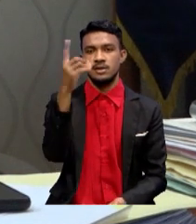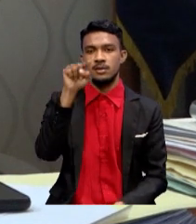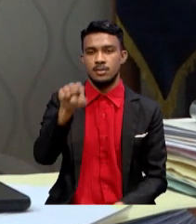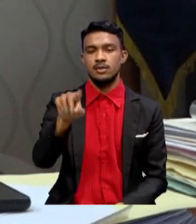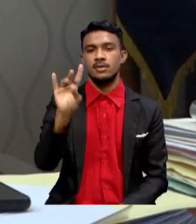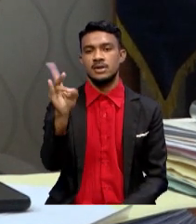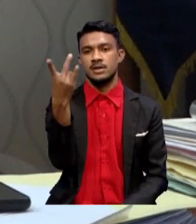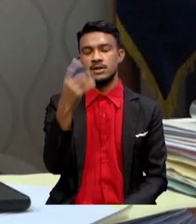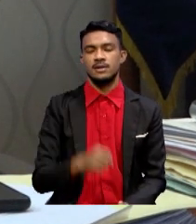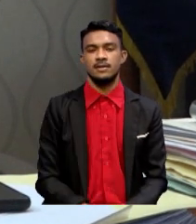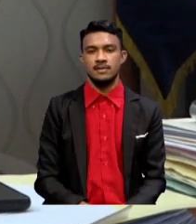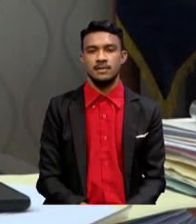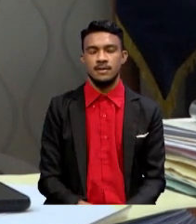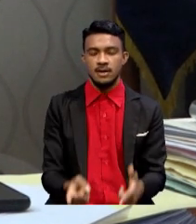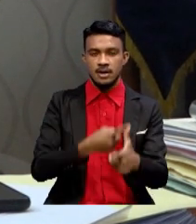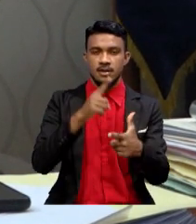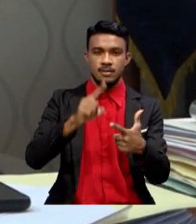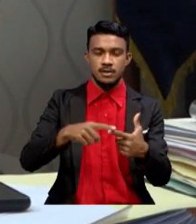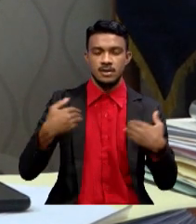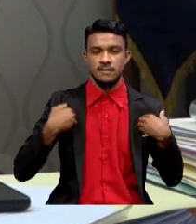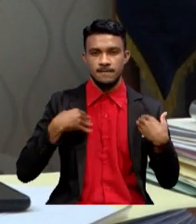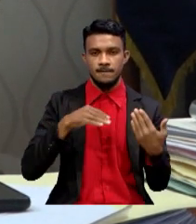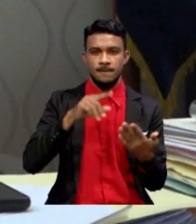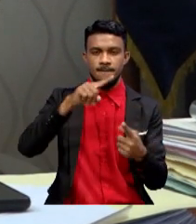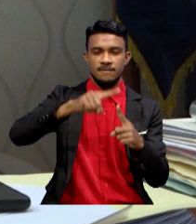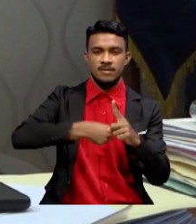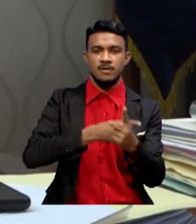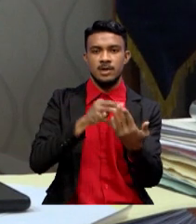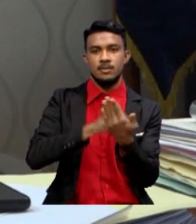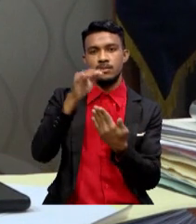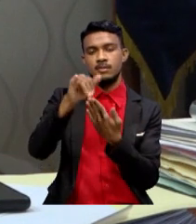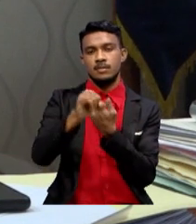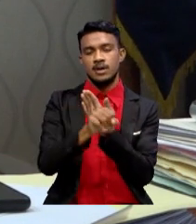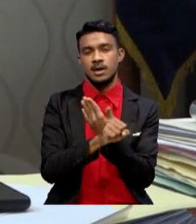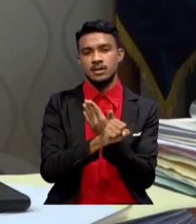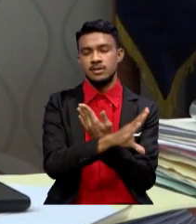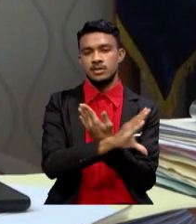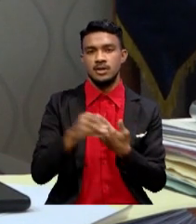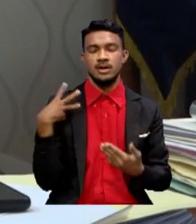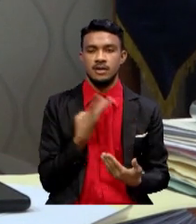6.199.717.17. Depois ia fulan março nian ita ia